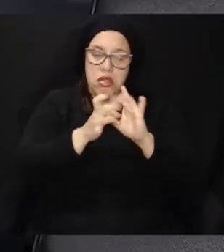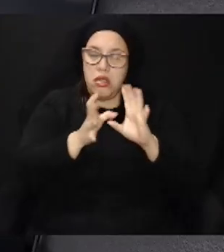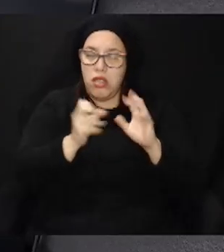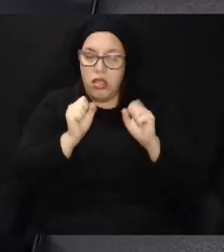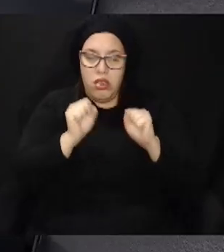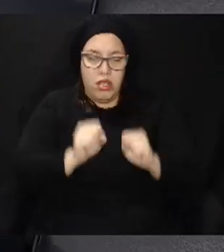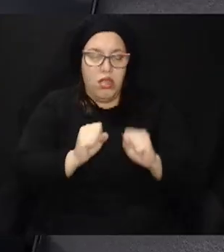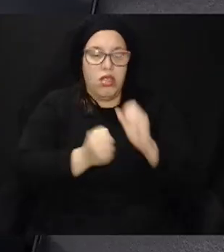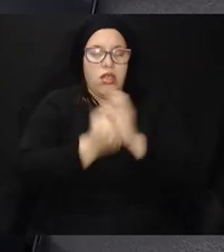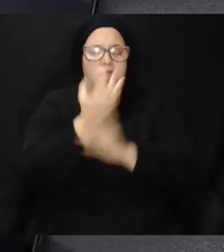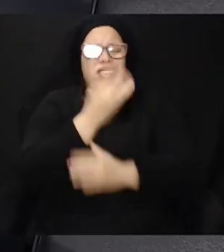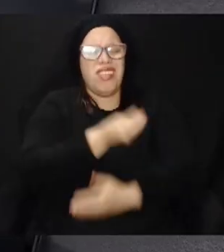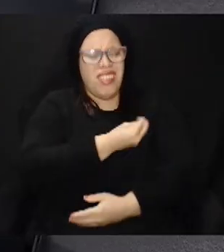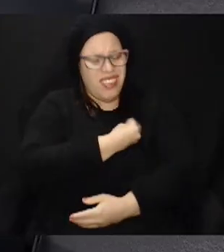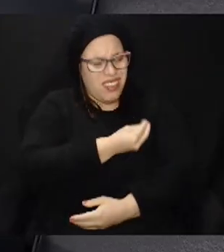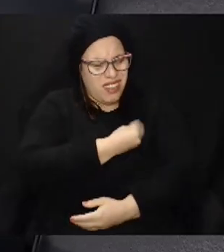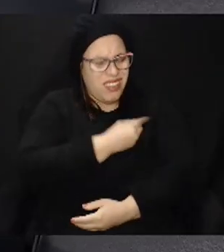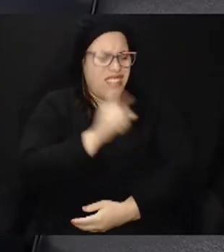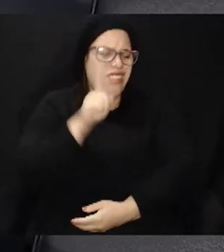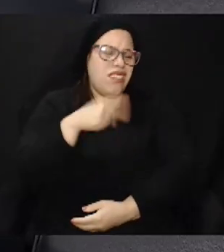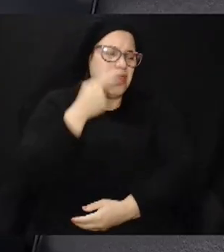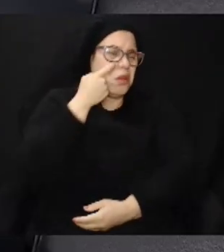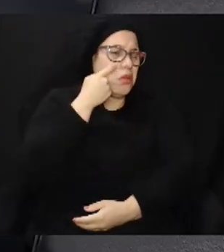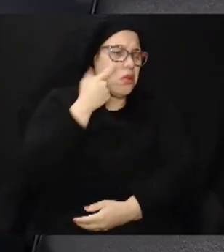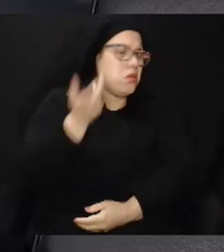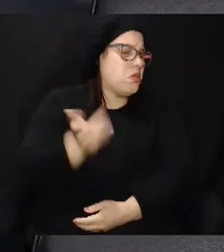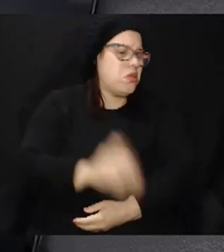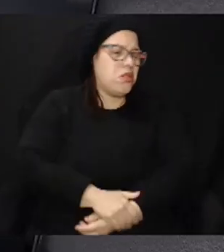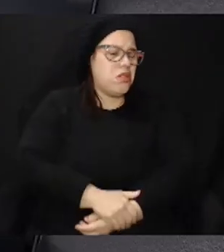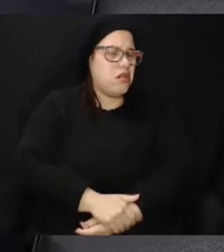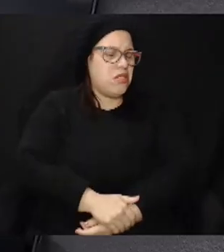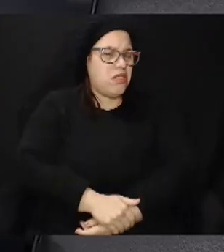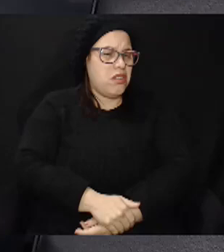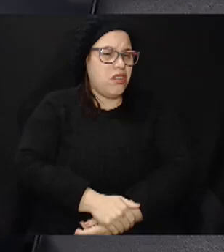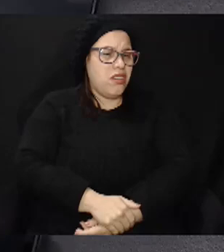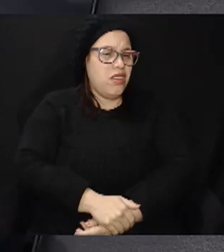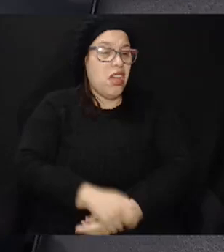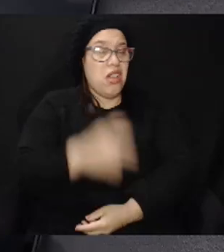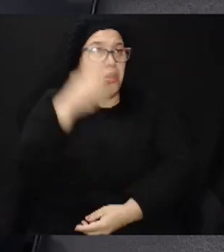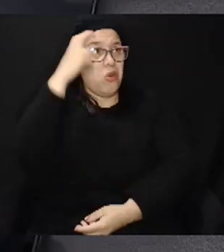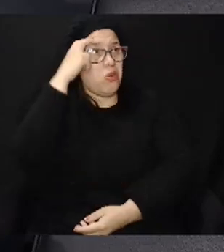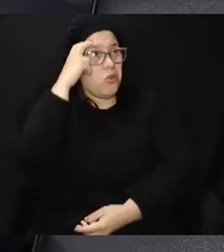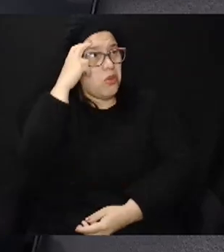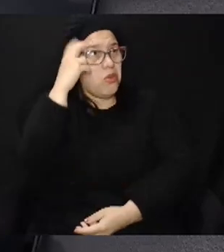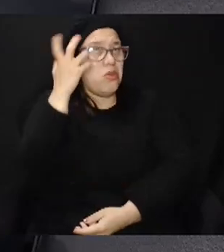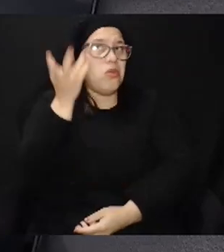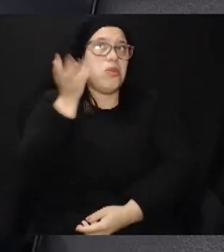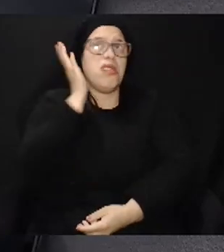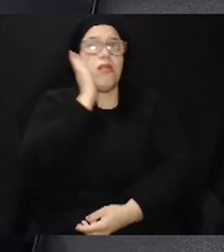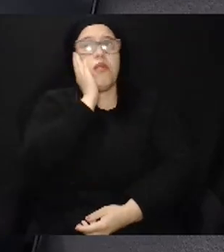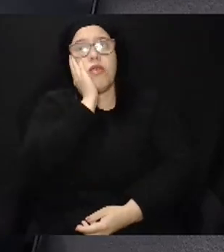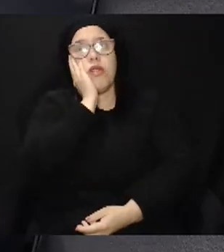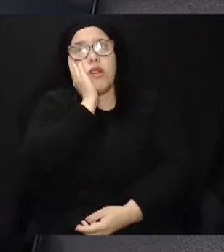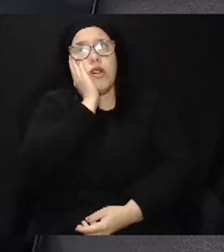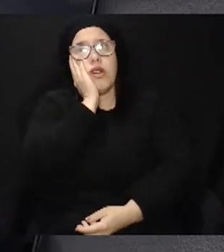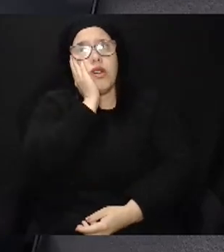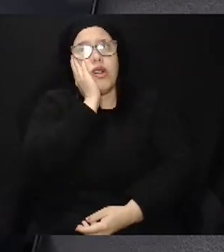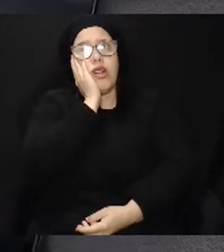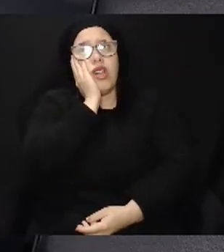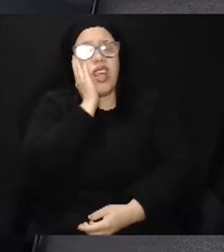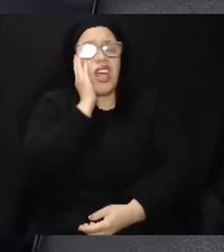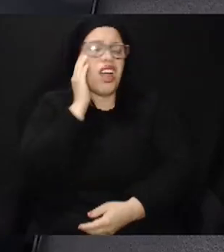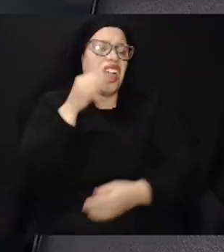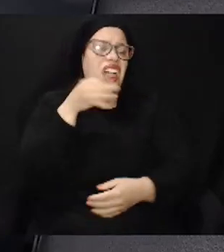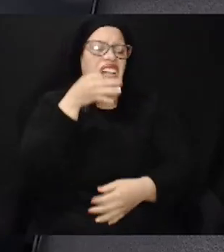é isso, e nós vemos muitas vezes, em função da cultura, que as pessoas elas crucificam